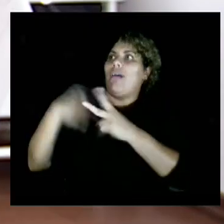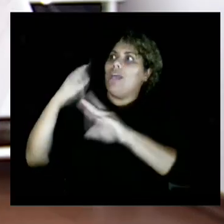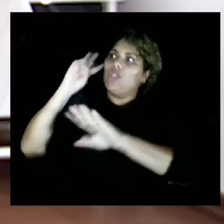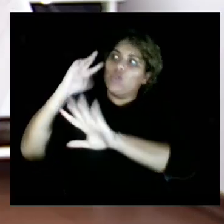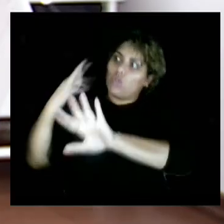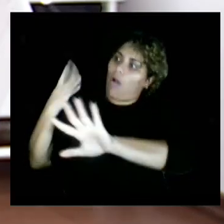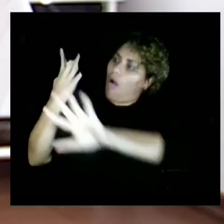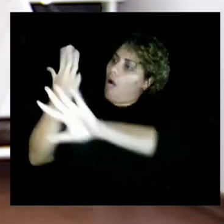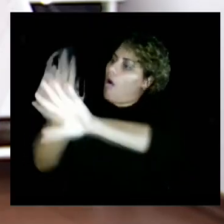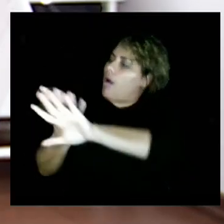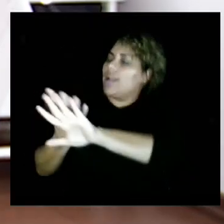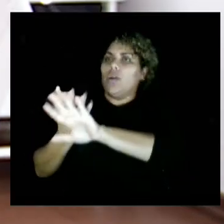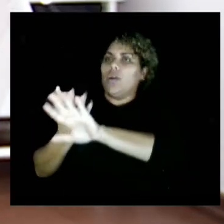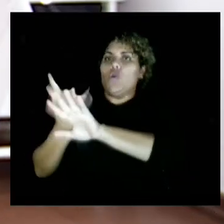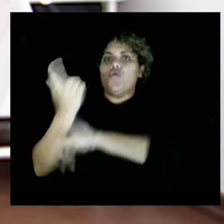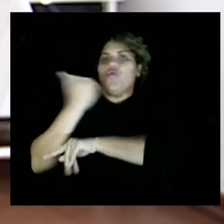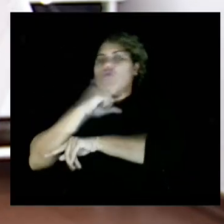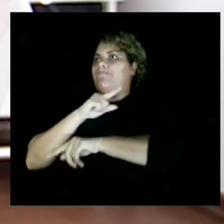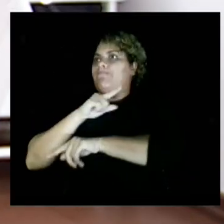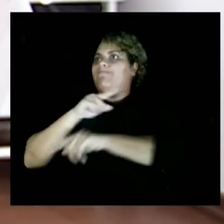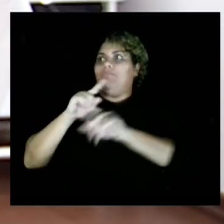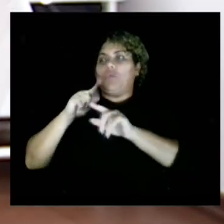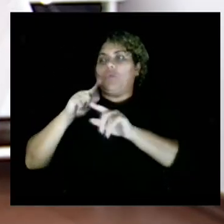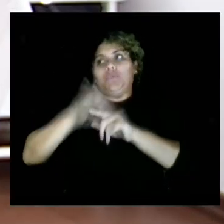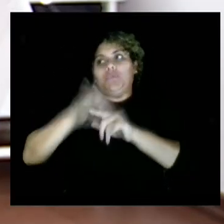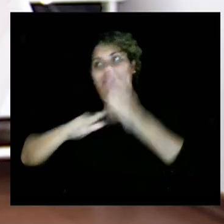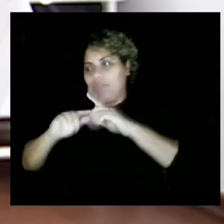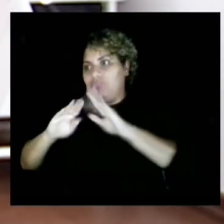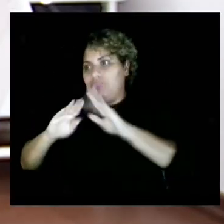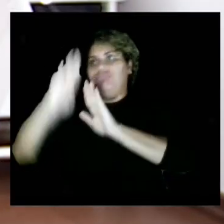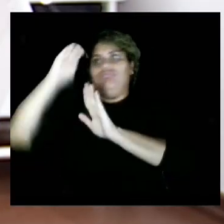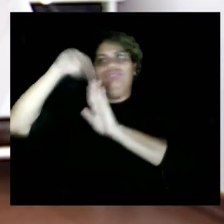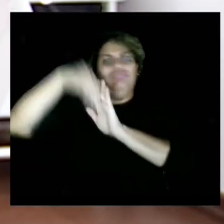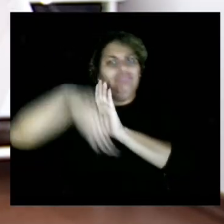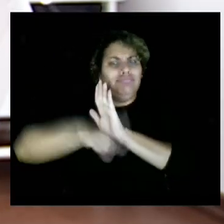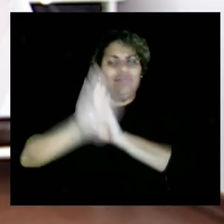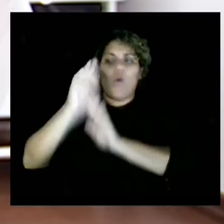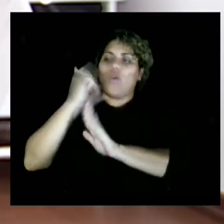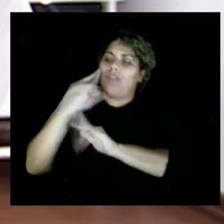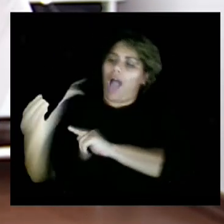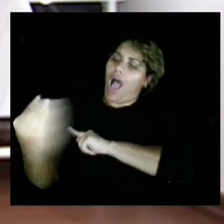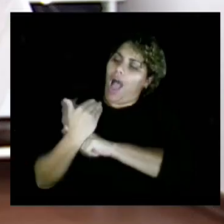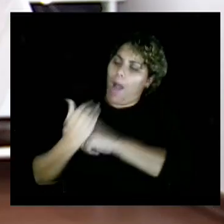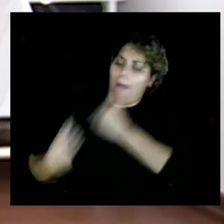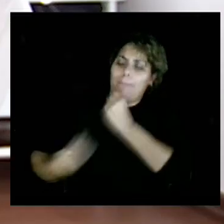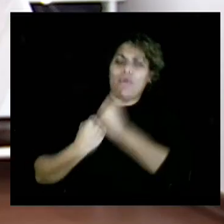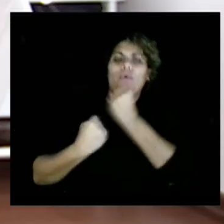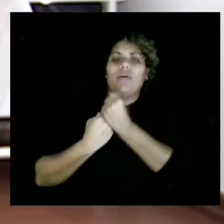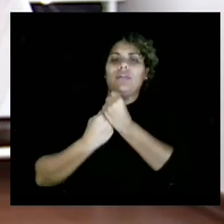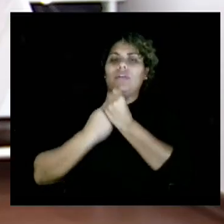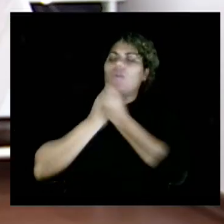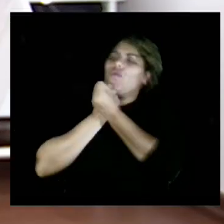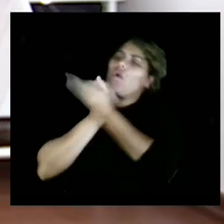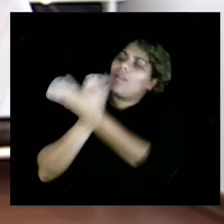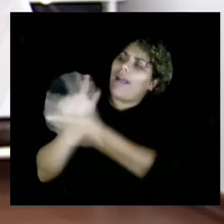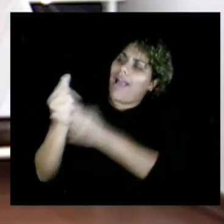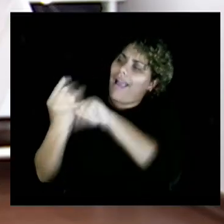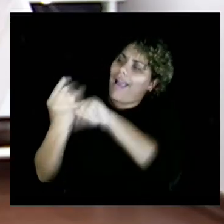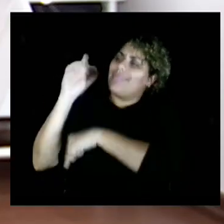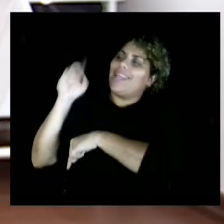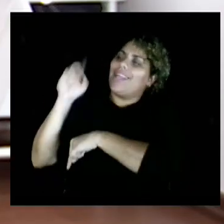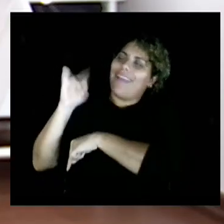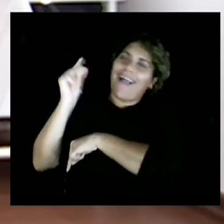baixos, teve uma rede de apoio, o que você gostaria de dizer para essa Dani? Ai, que deu tudo